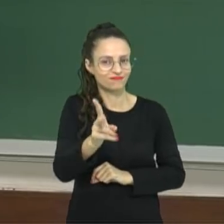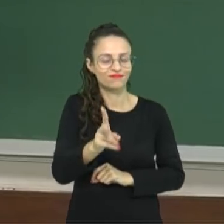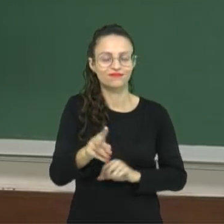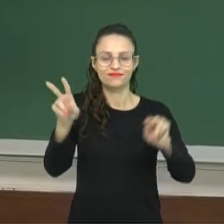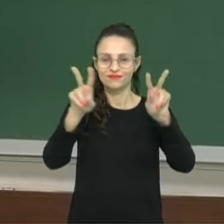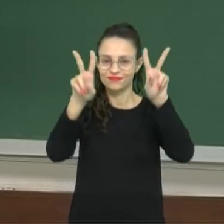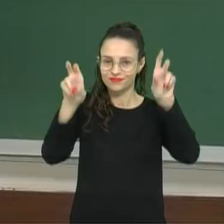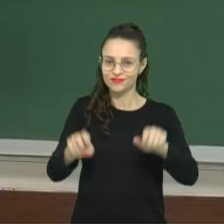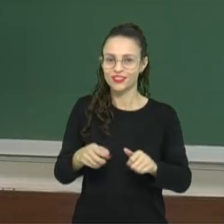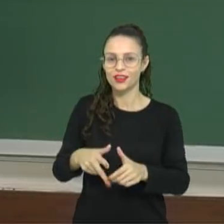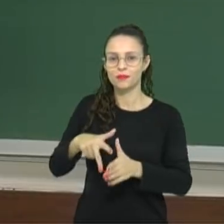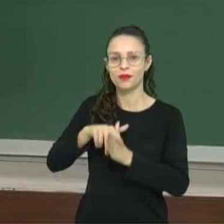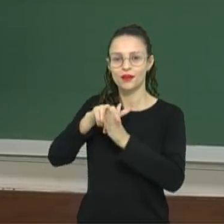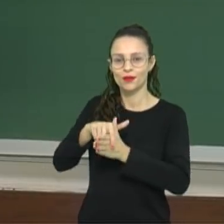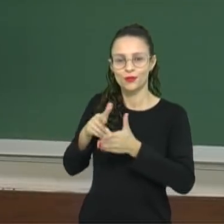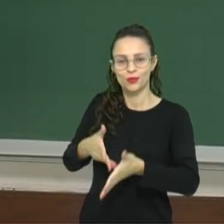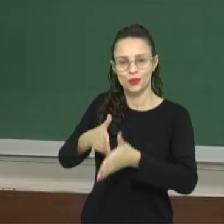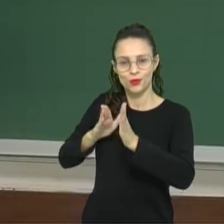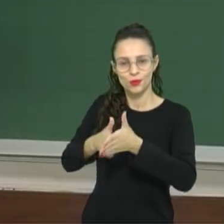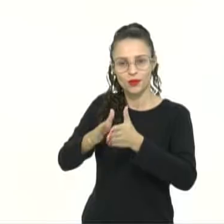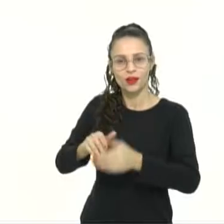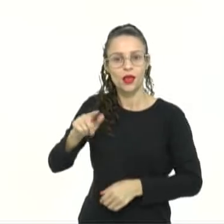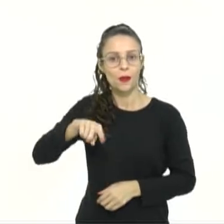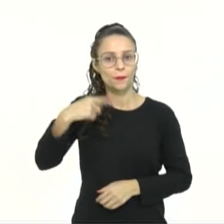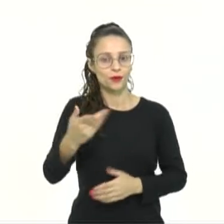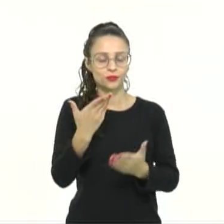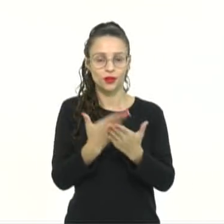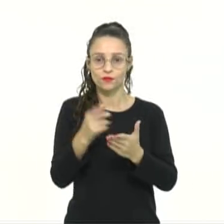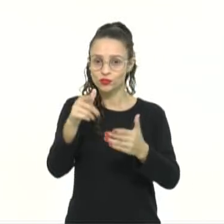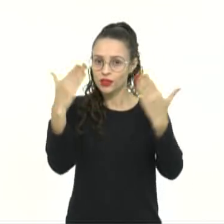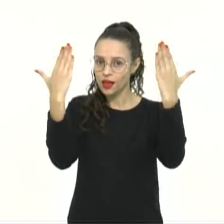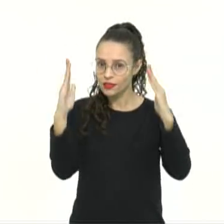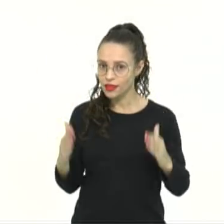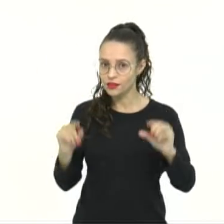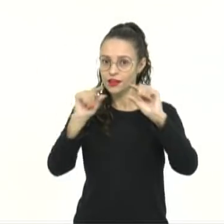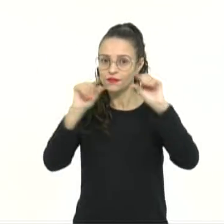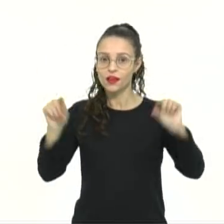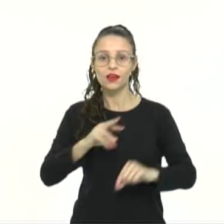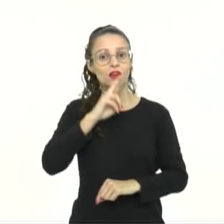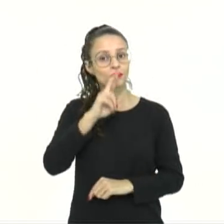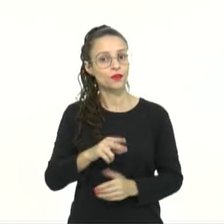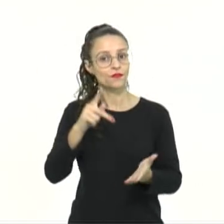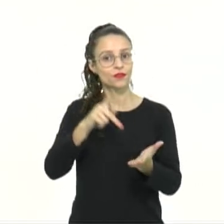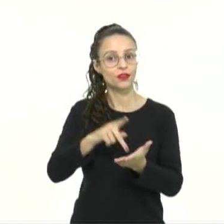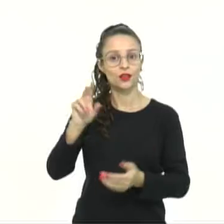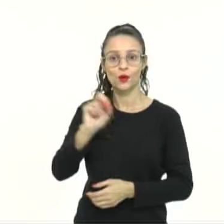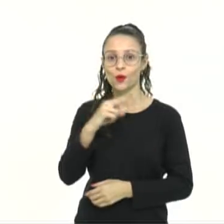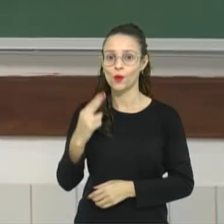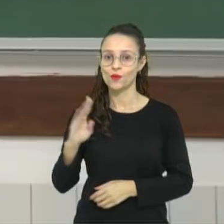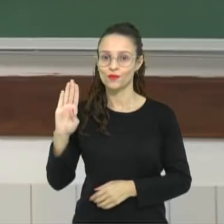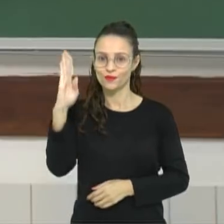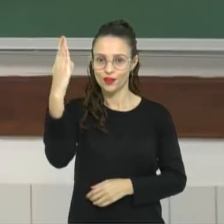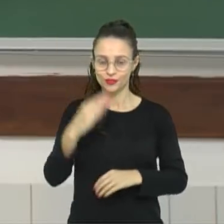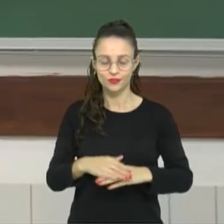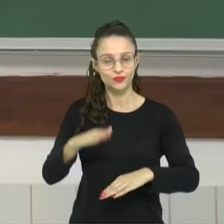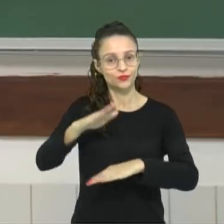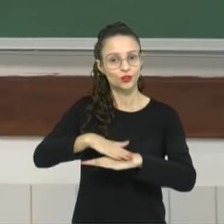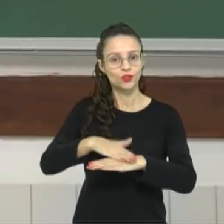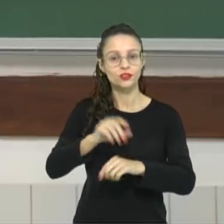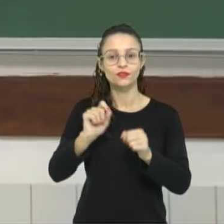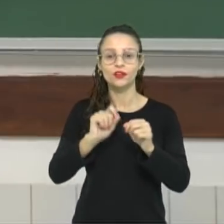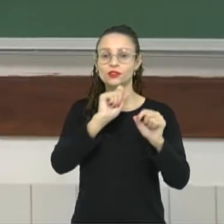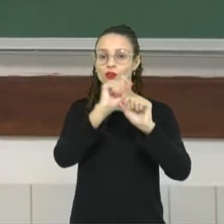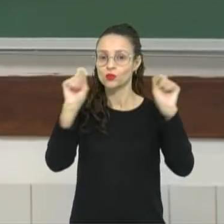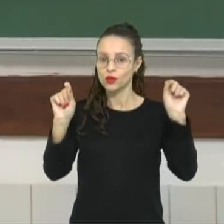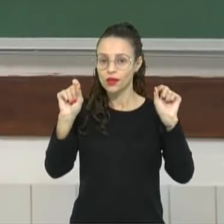respeito do tropeirismo na nossa próxima aula. Analise as frases e responda se elas são verdadeiras ou falsas. Então, o que vocês vão fazer?